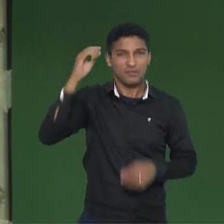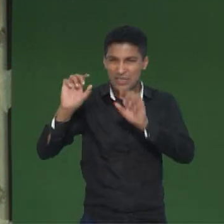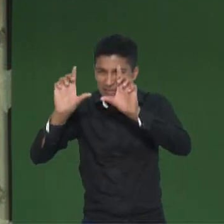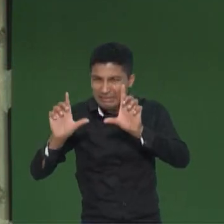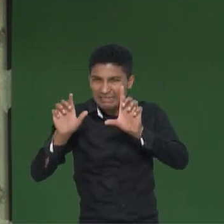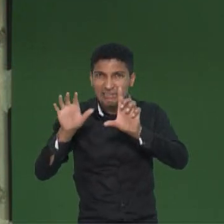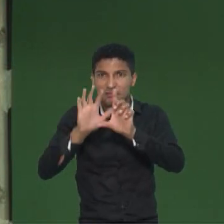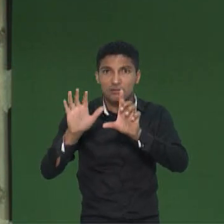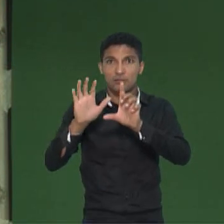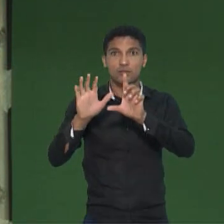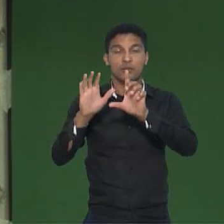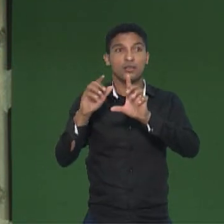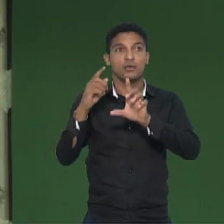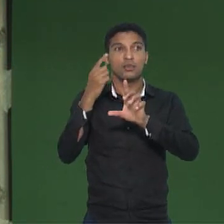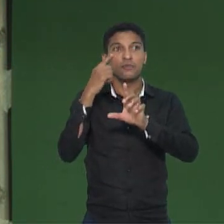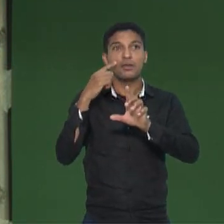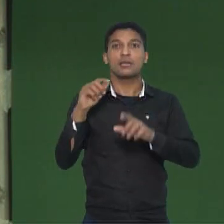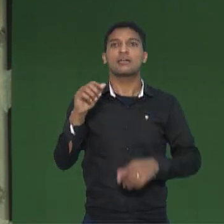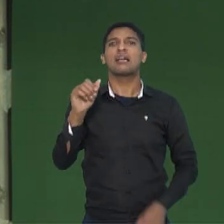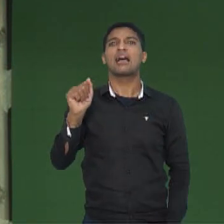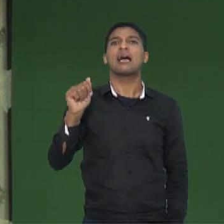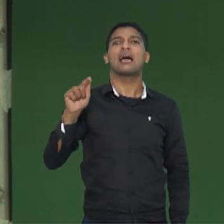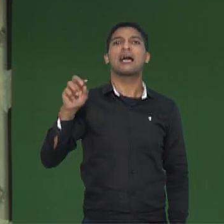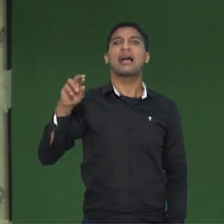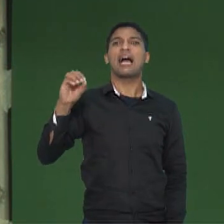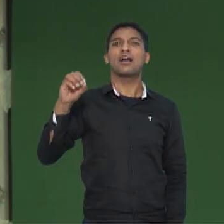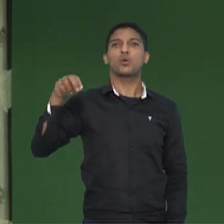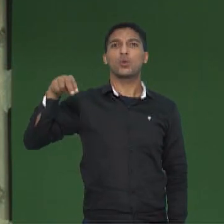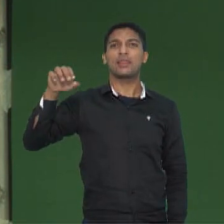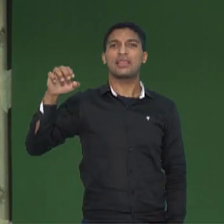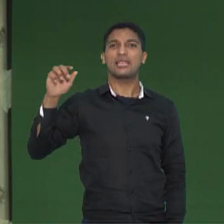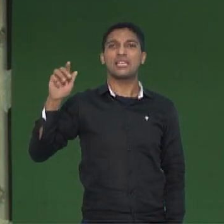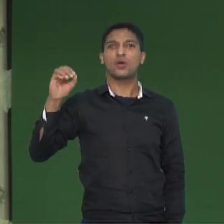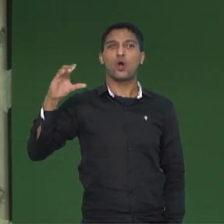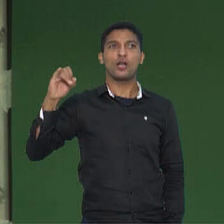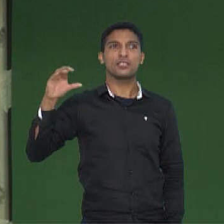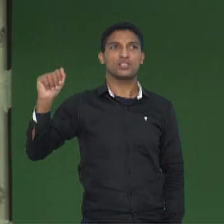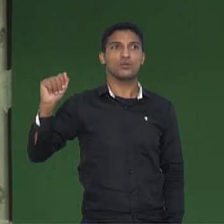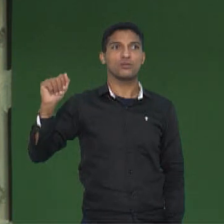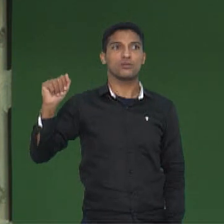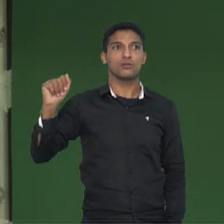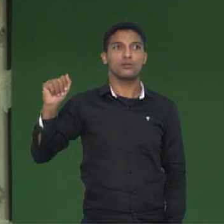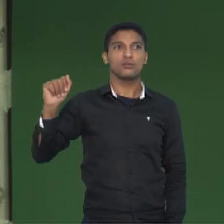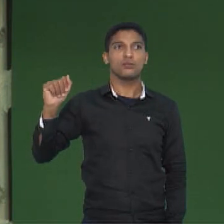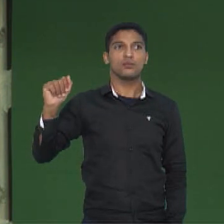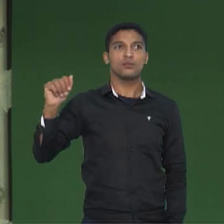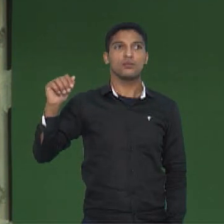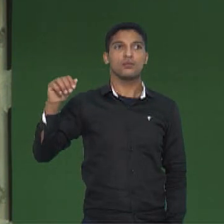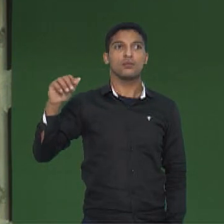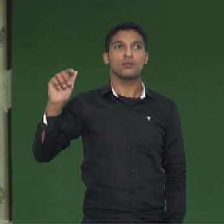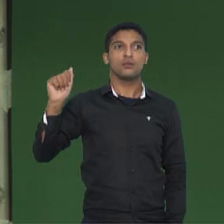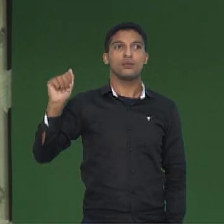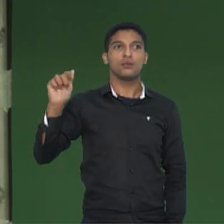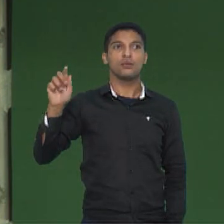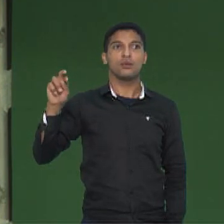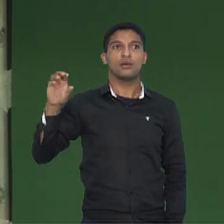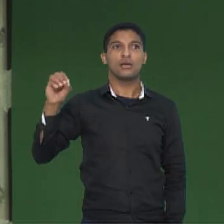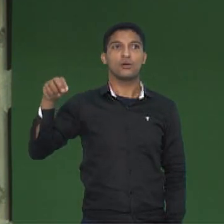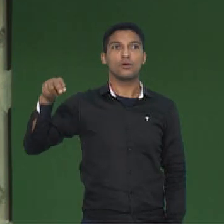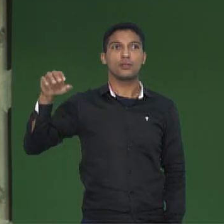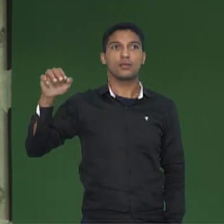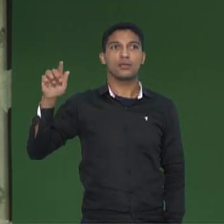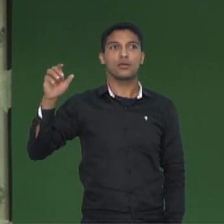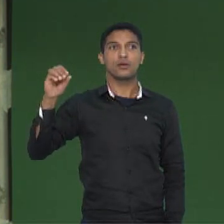cooperativas, por exemplo, que é uma coisa espetacular. E o Paraná é um grande, sem ufanismo nenhum, um dos maiores produtores de alimentos do